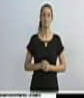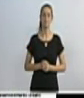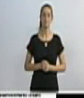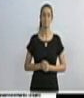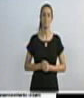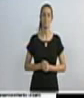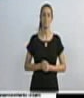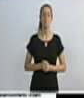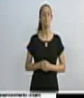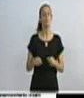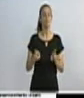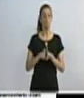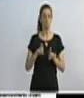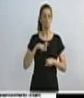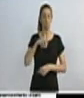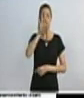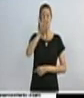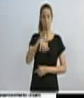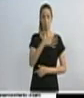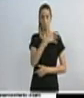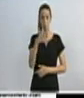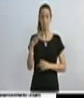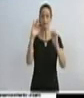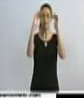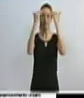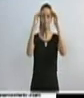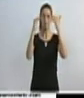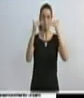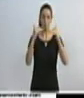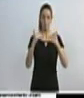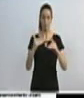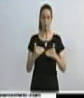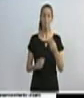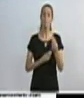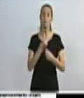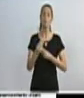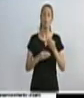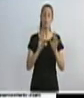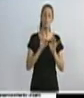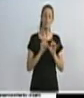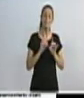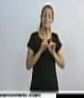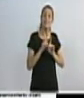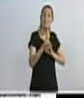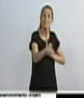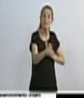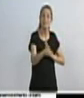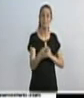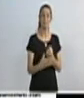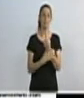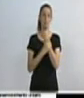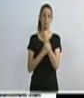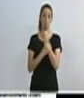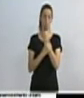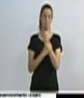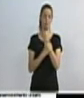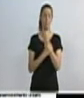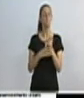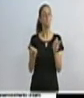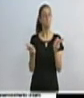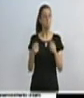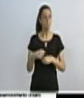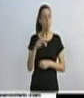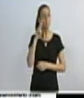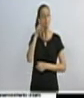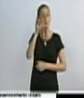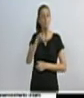Então, aqui a gente tem um quadro das subfaixas e com a distância de segurança. A gente pode verificar que a